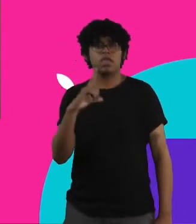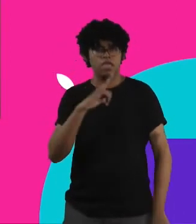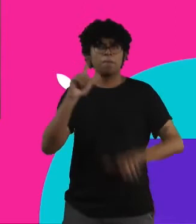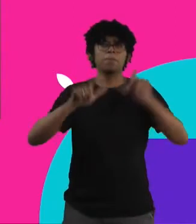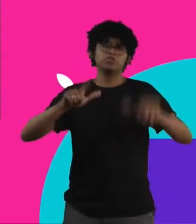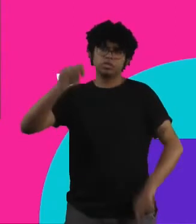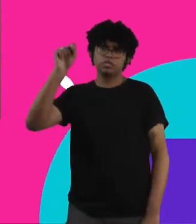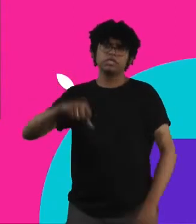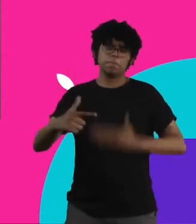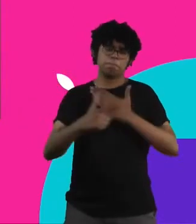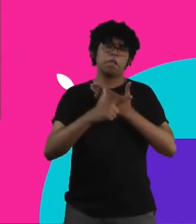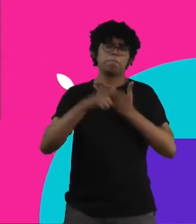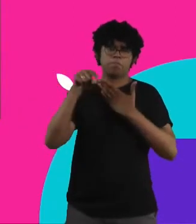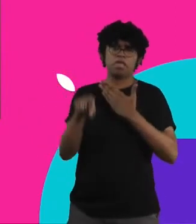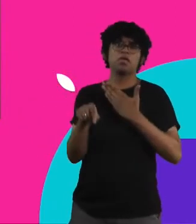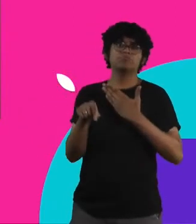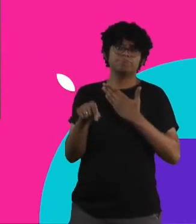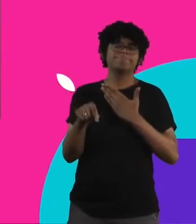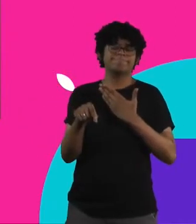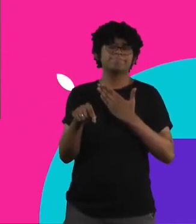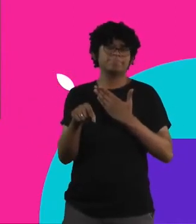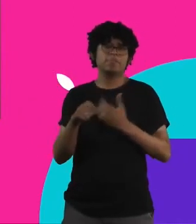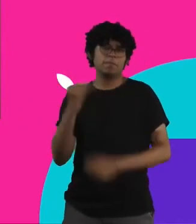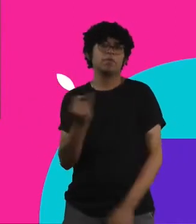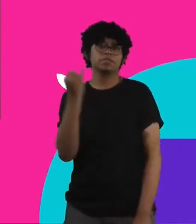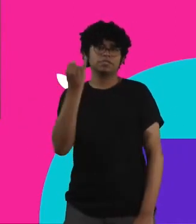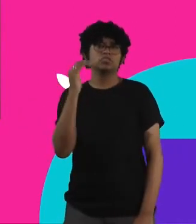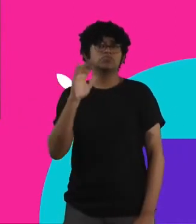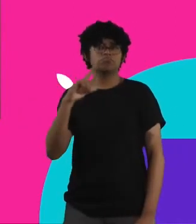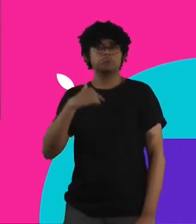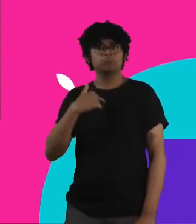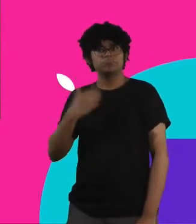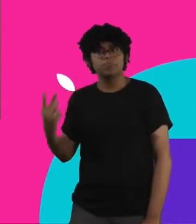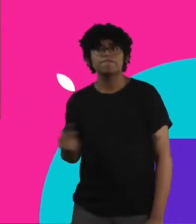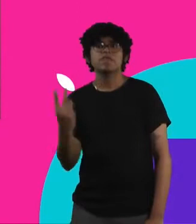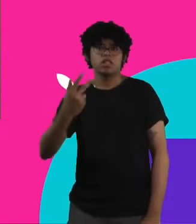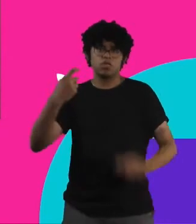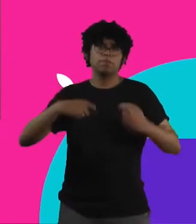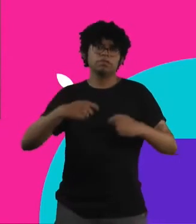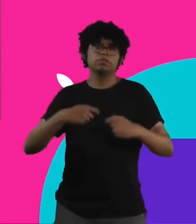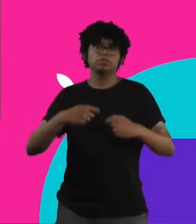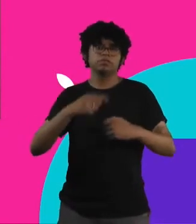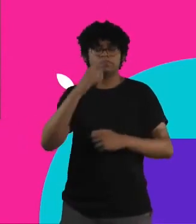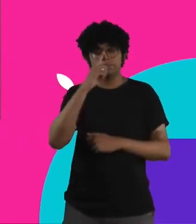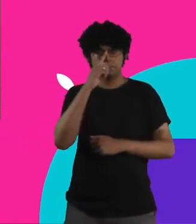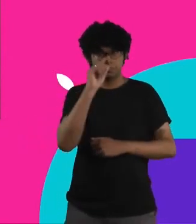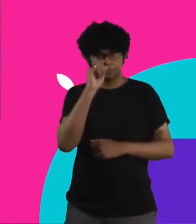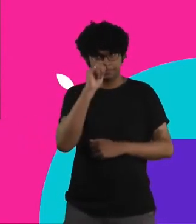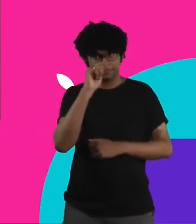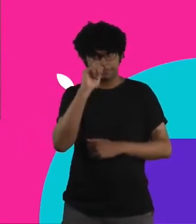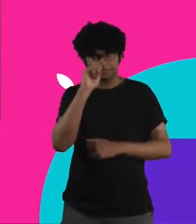esse papel, é muito importante e eu valorizo. Então, acho que a primeira coisa, e só